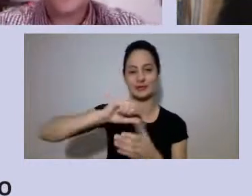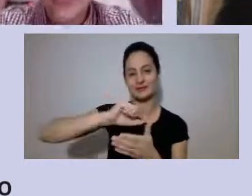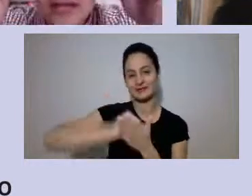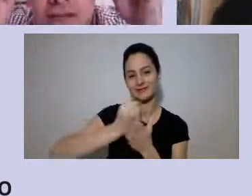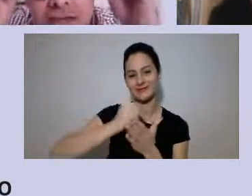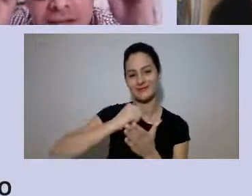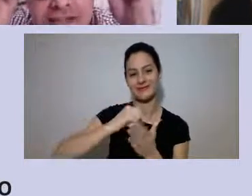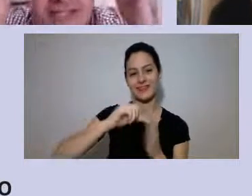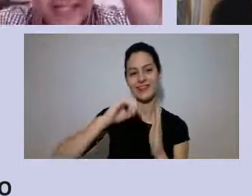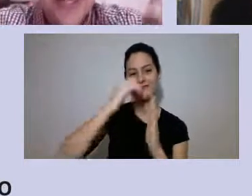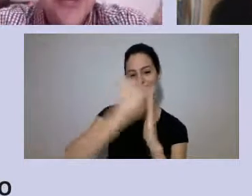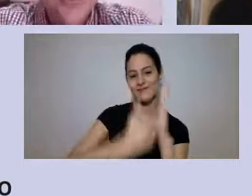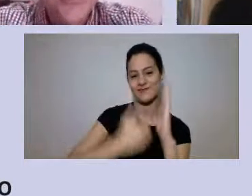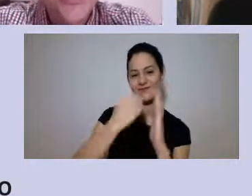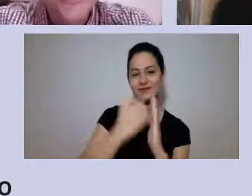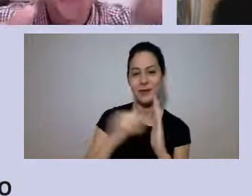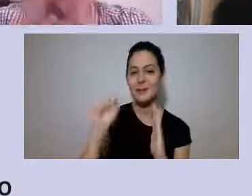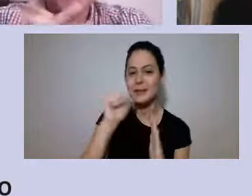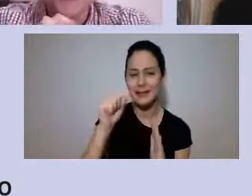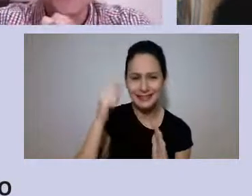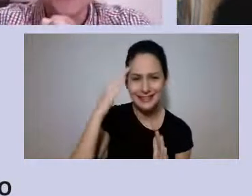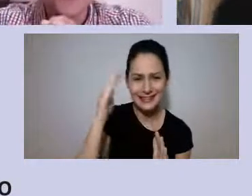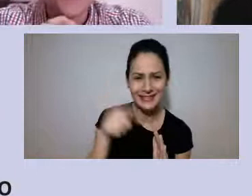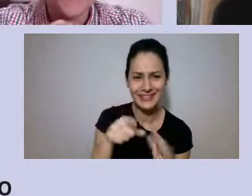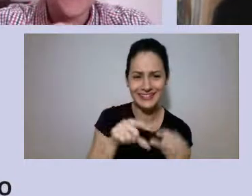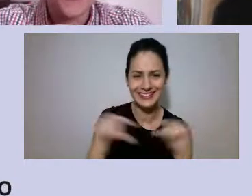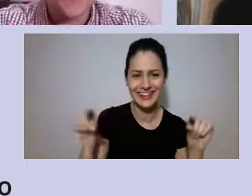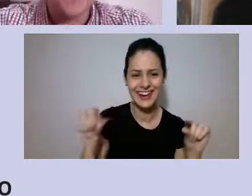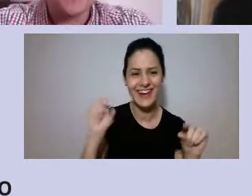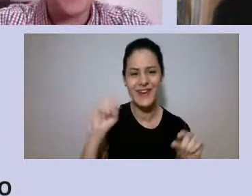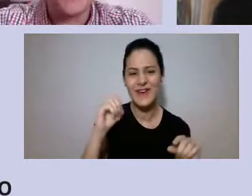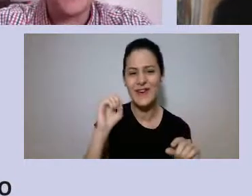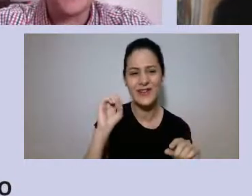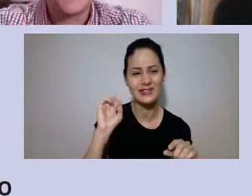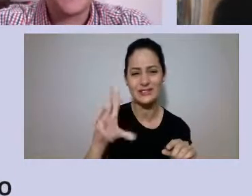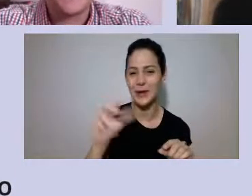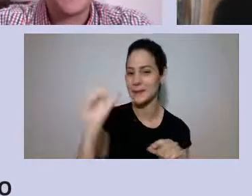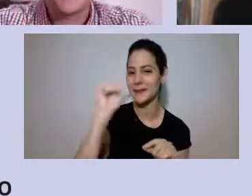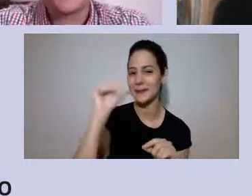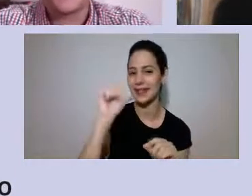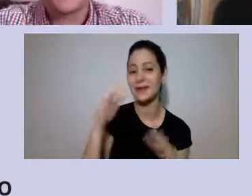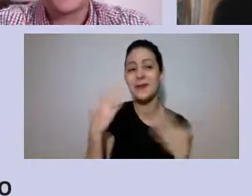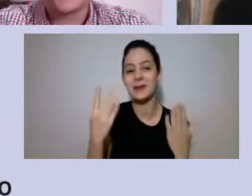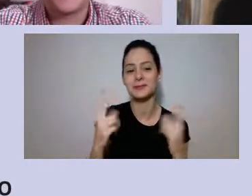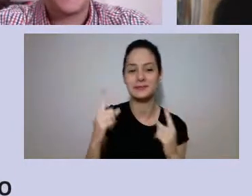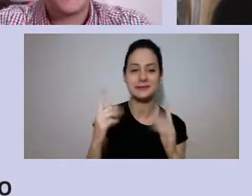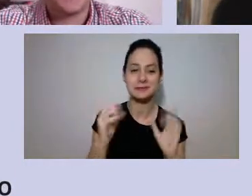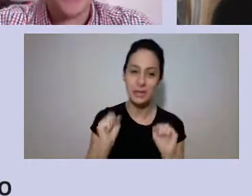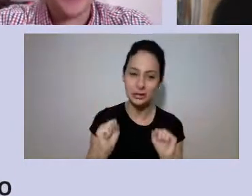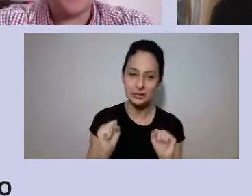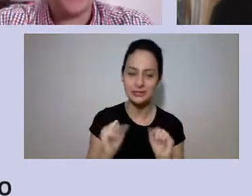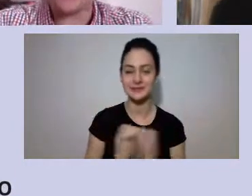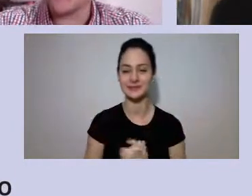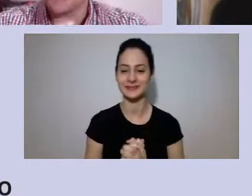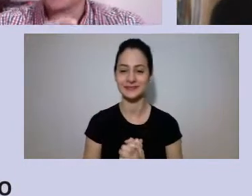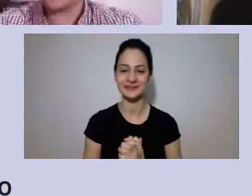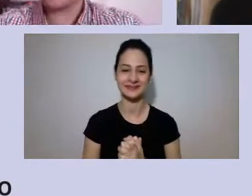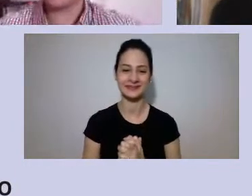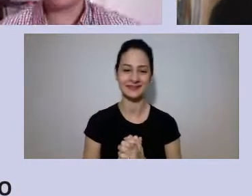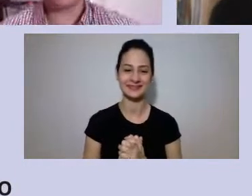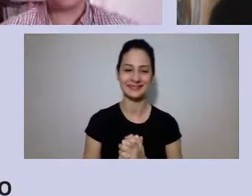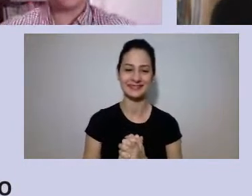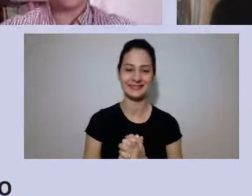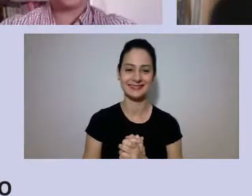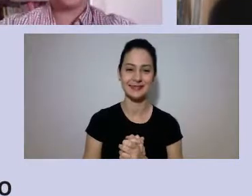Ou somente, você entendeu aí, né? Somente como bebida. Sim. Vou pagar o portunhol aqui.